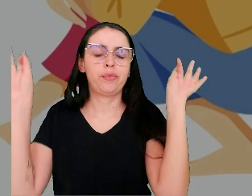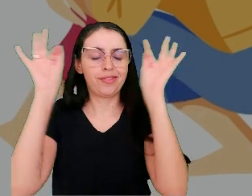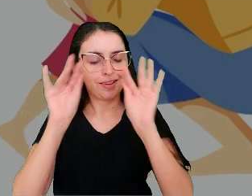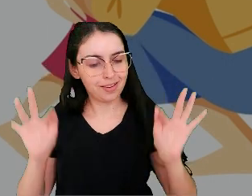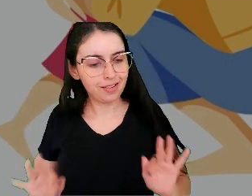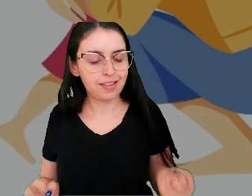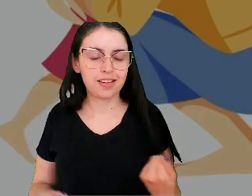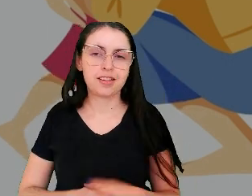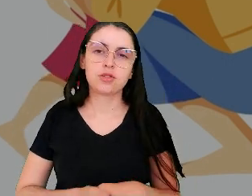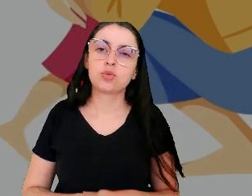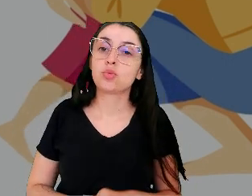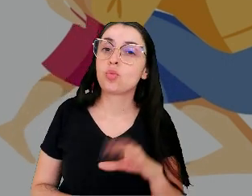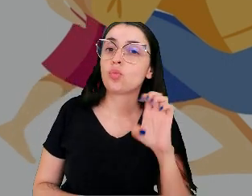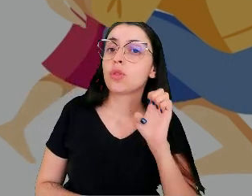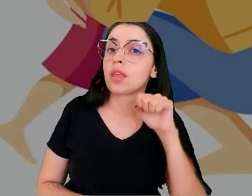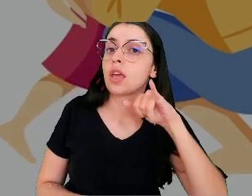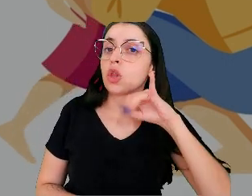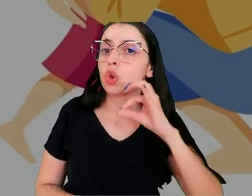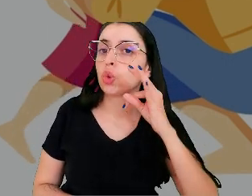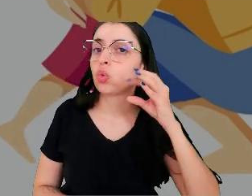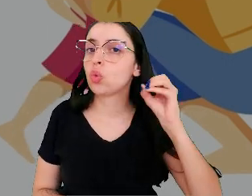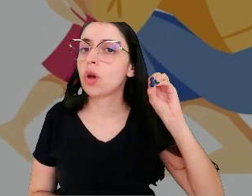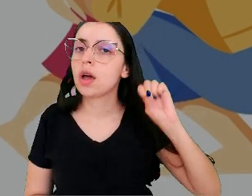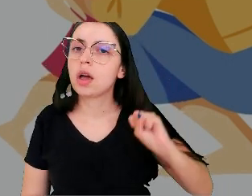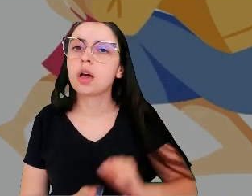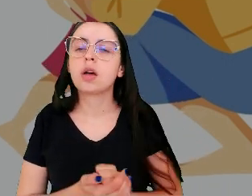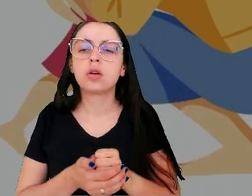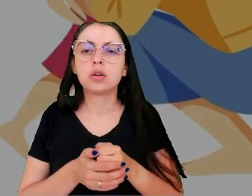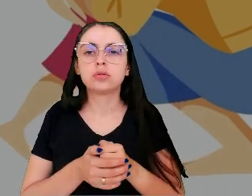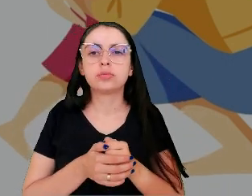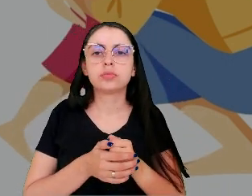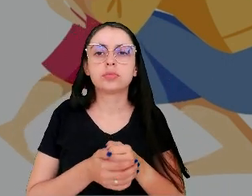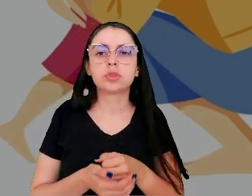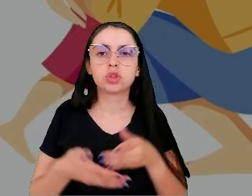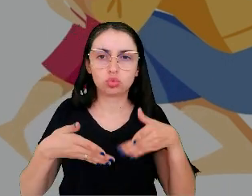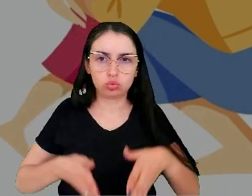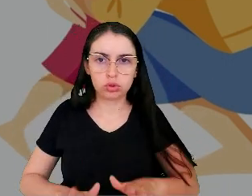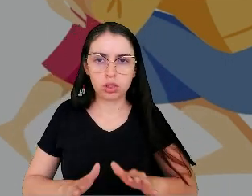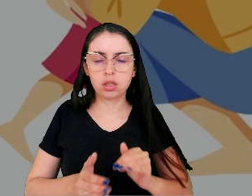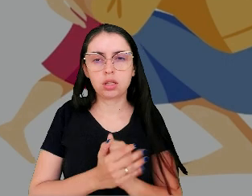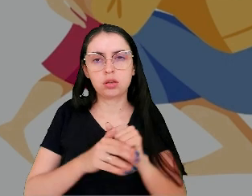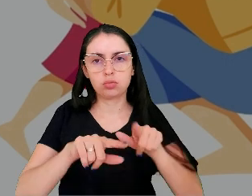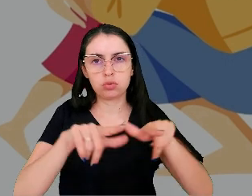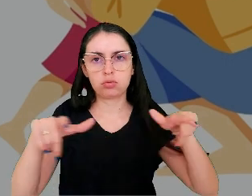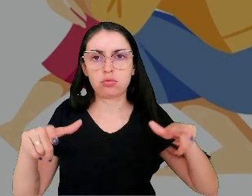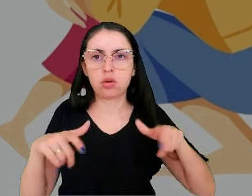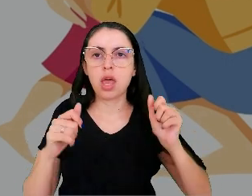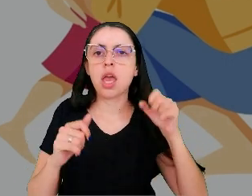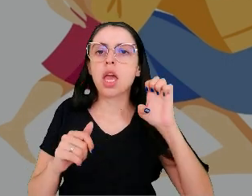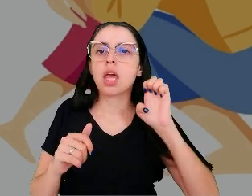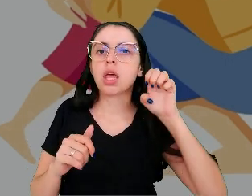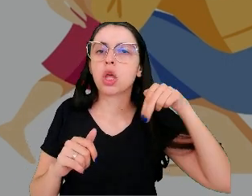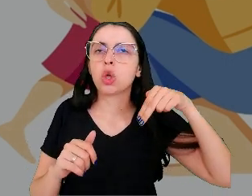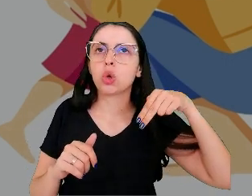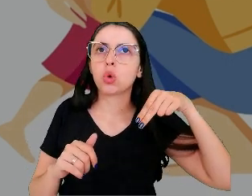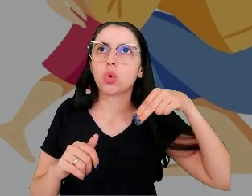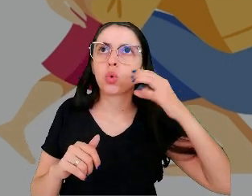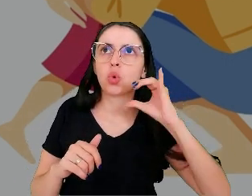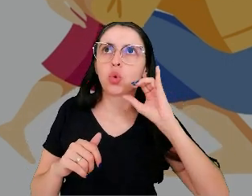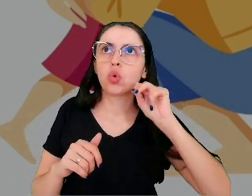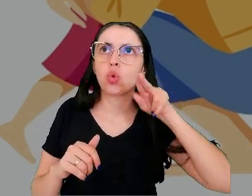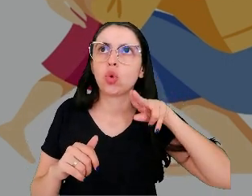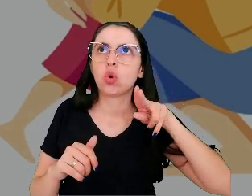esse menino aí, que, de certa forma, está num útero virtual também, que é a incubadora. Quanto tempo ele ficou na